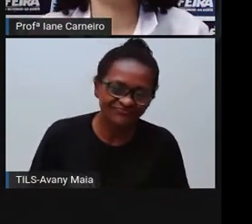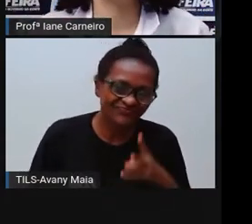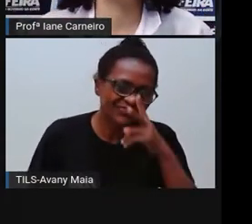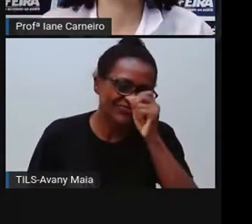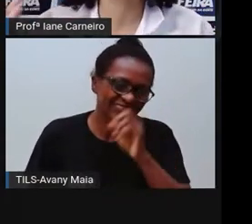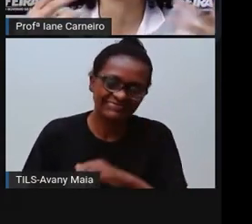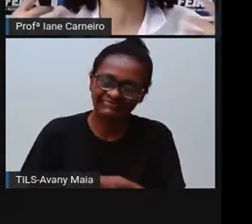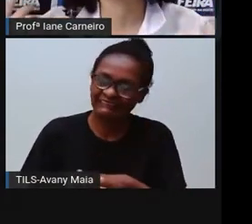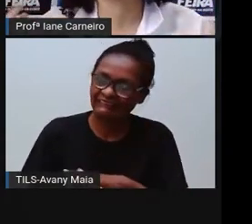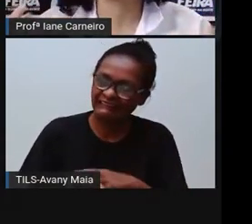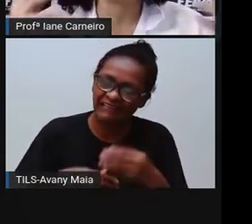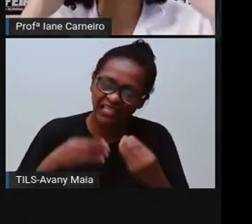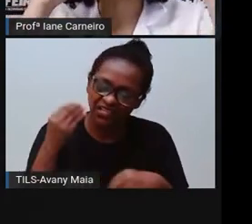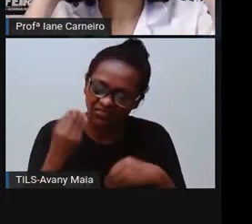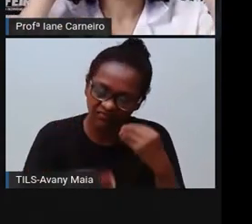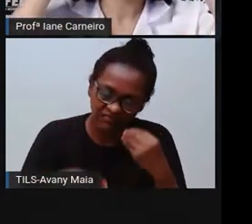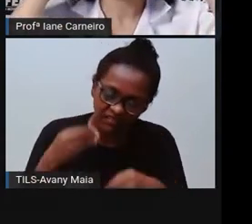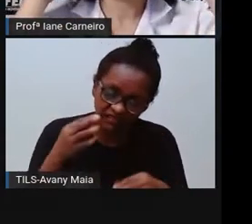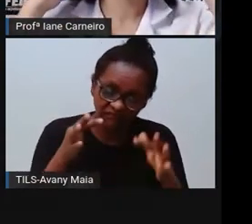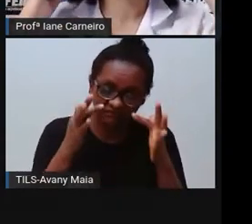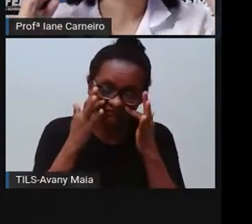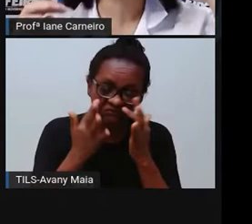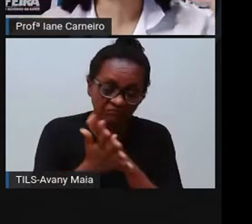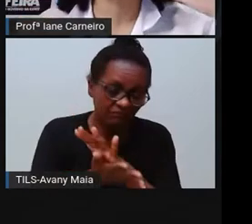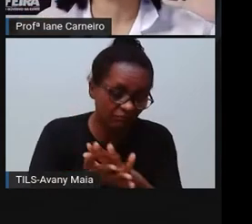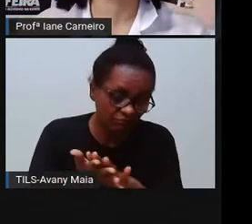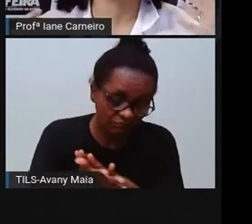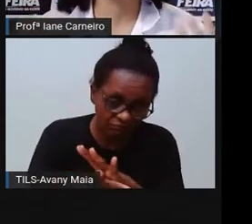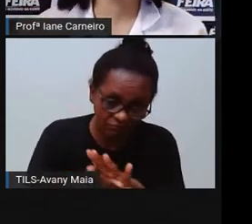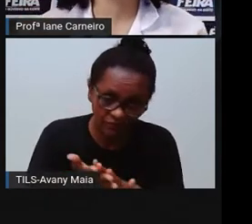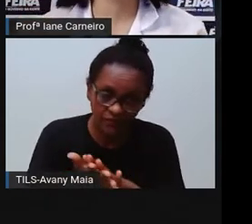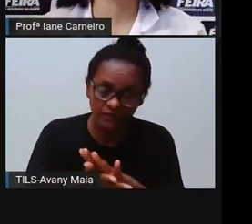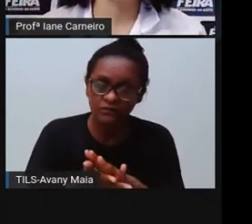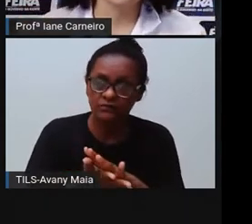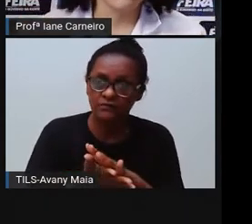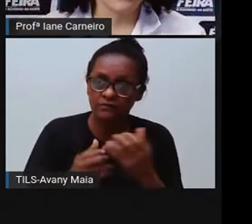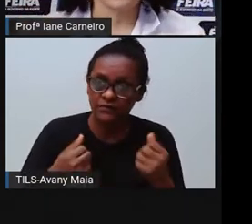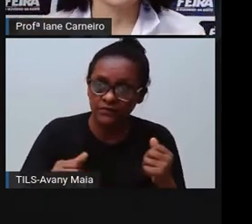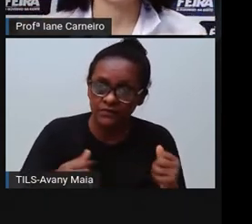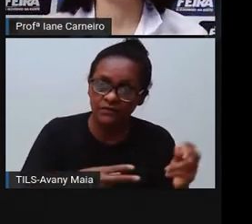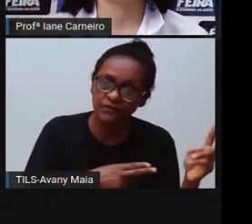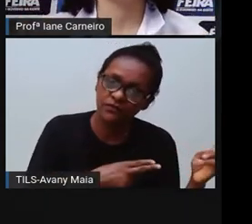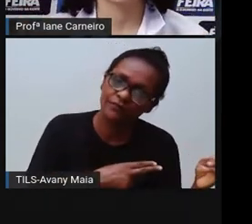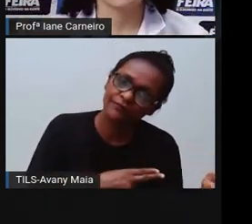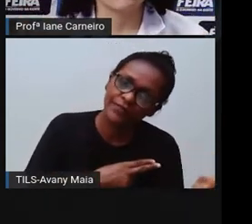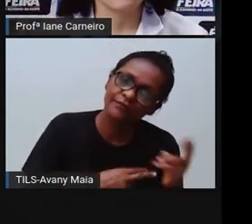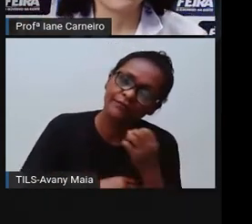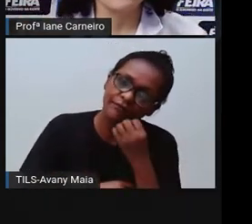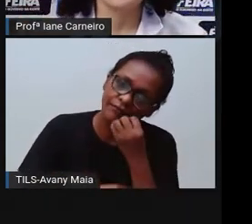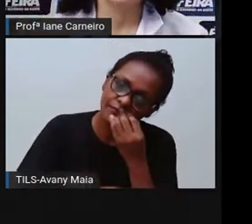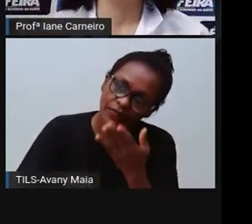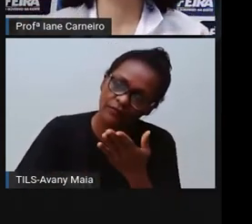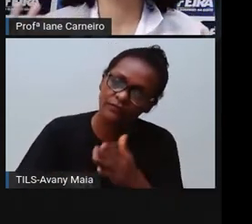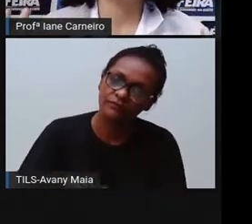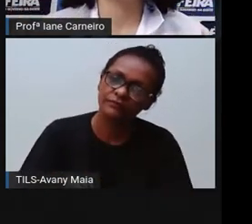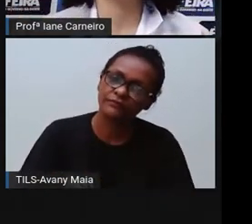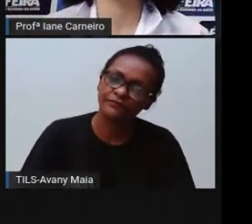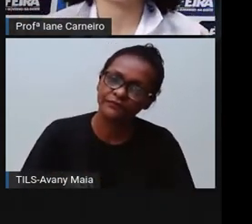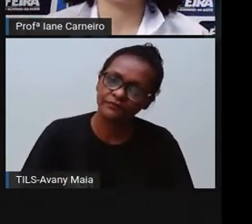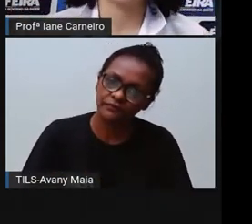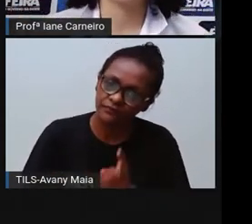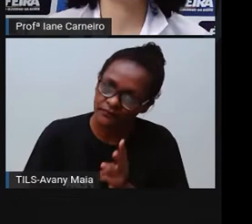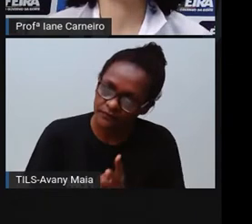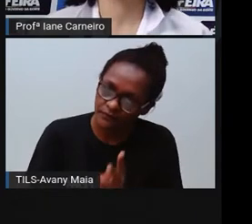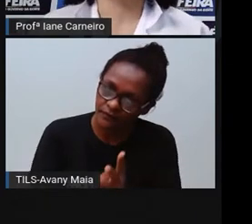as coisas, não se concentra na aula, né? Então é importante dormir bem, né? E aí, como a Pro falou, seguir